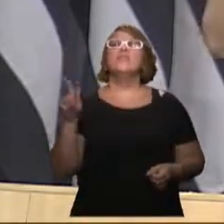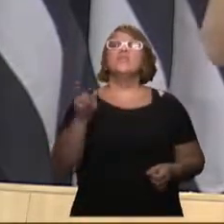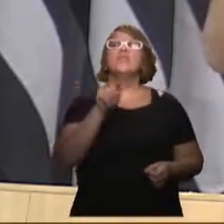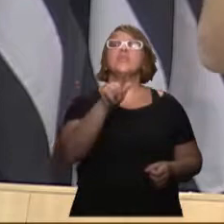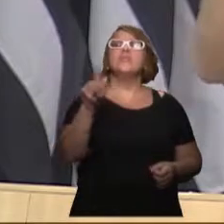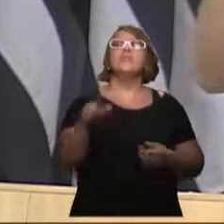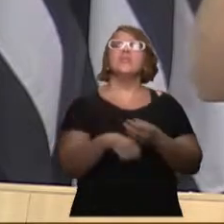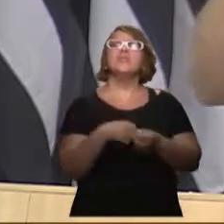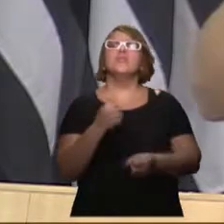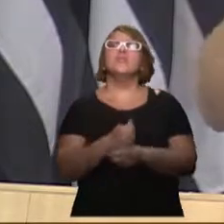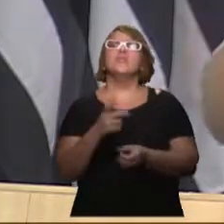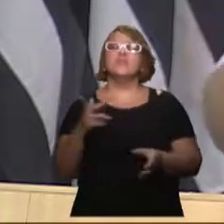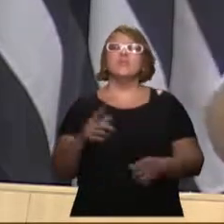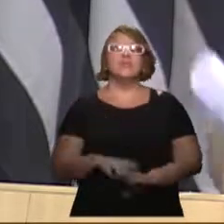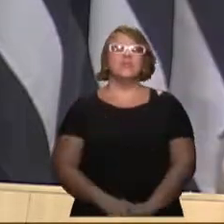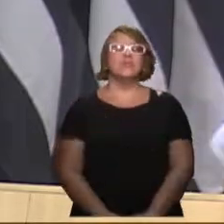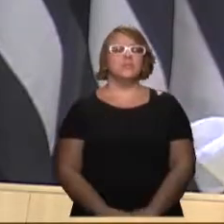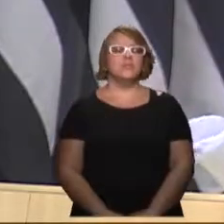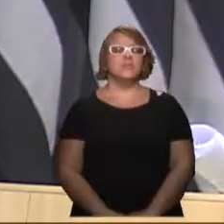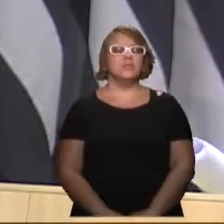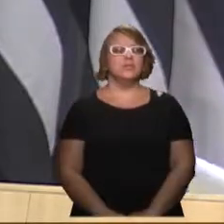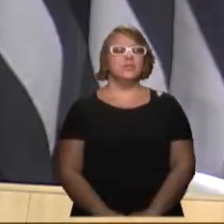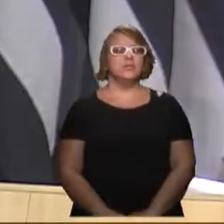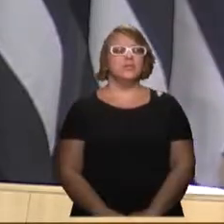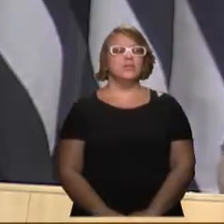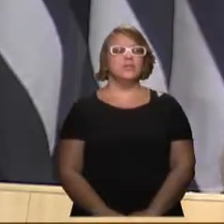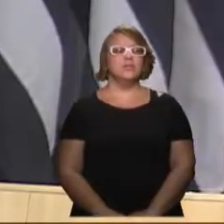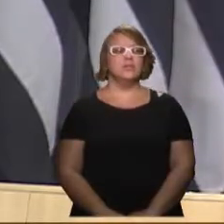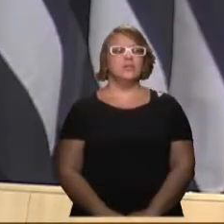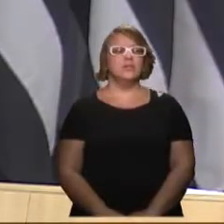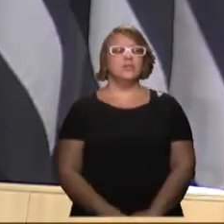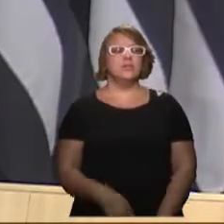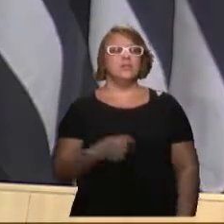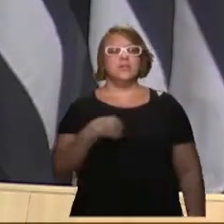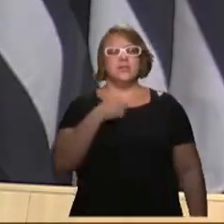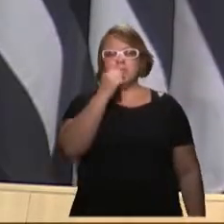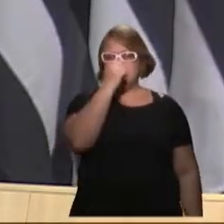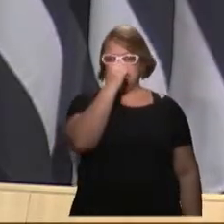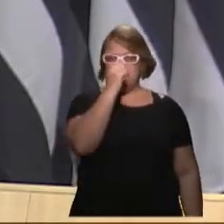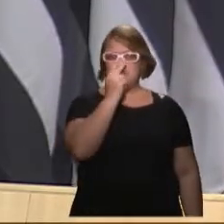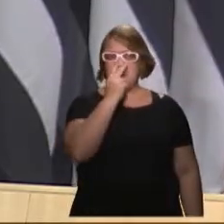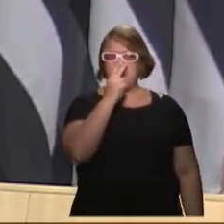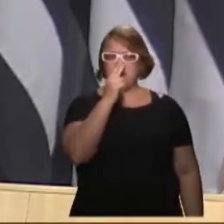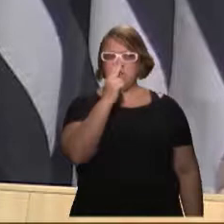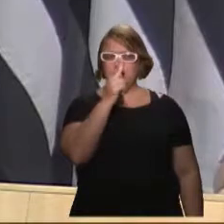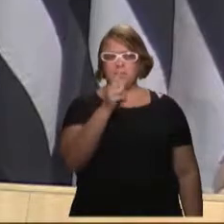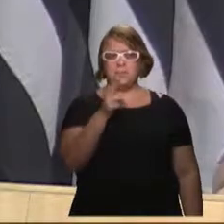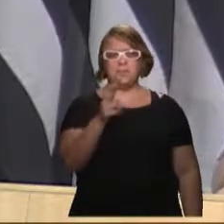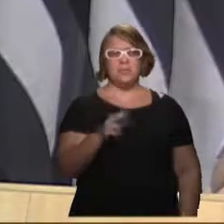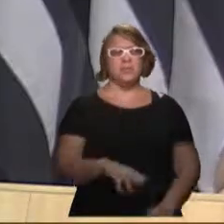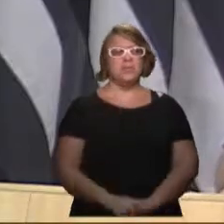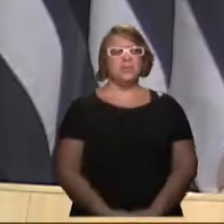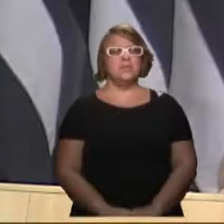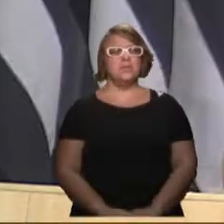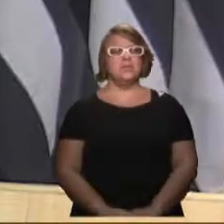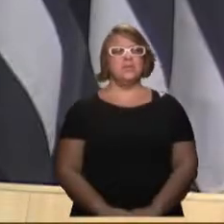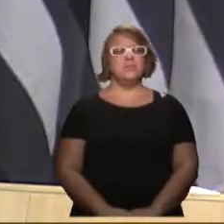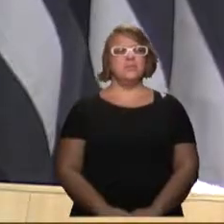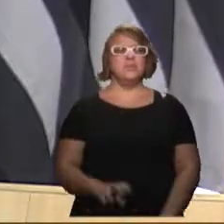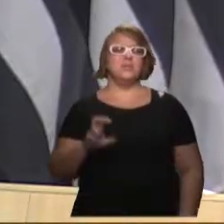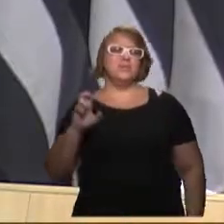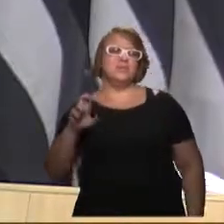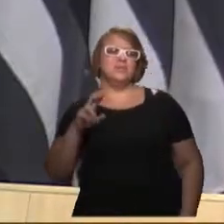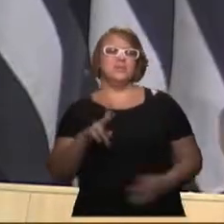com o postinho que segura a grade lá, quebrar. Vai durar, se ninguém falar, se ninguém me ouvir aqui, vai demorar